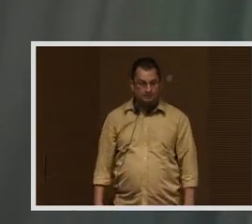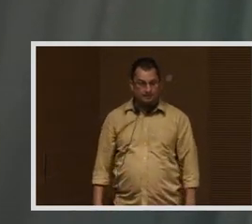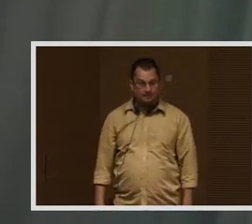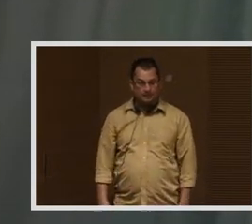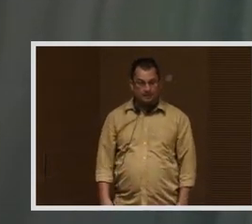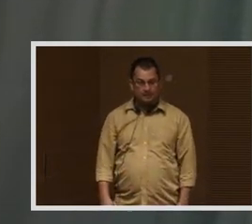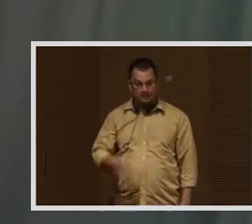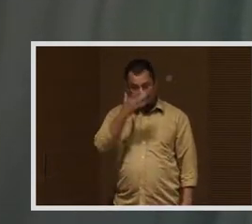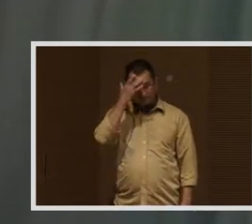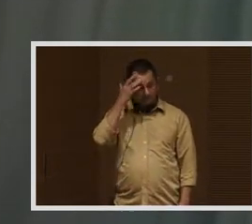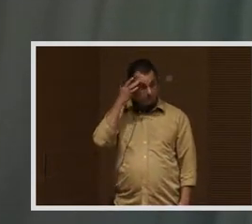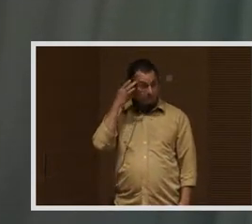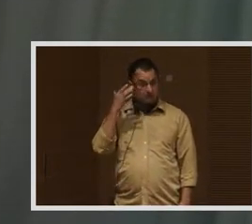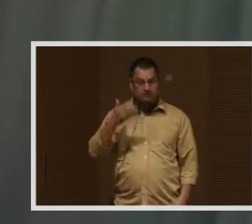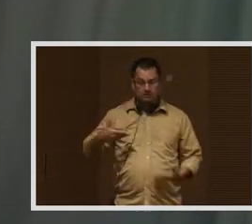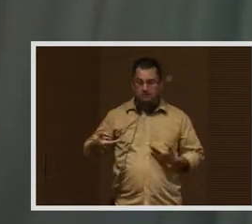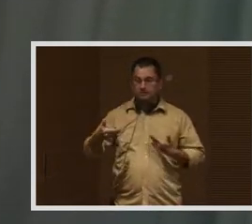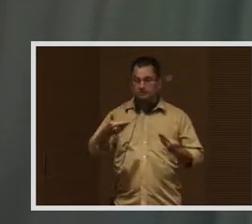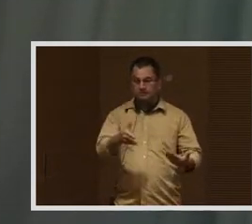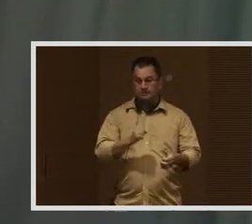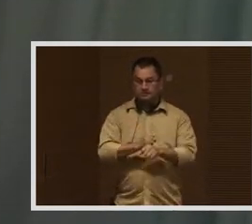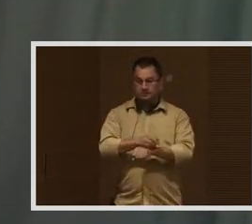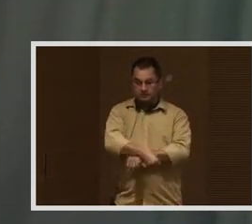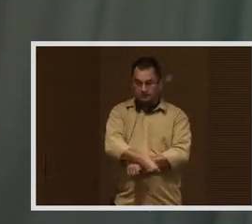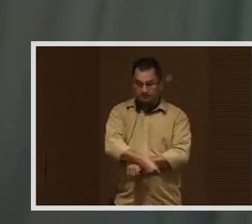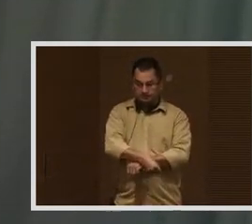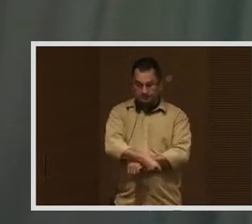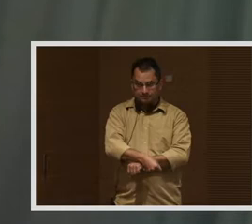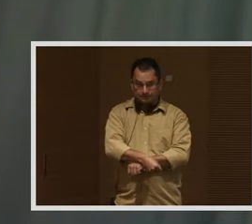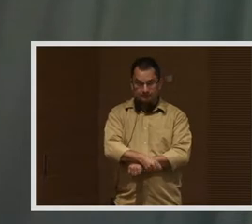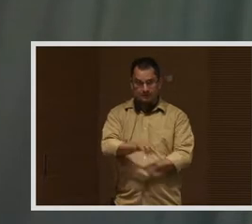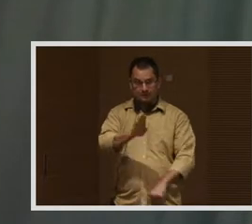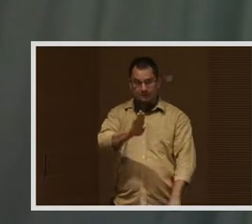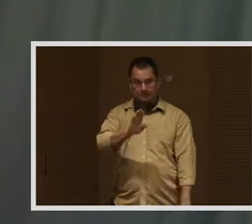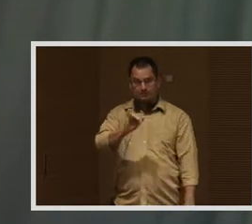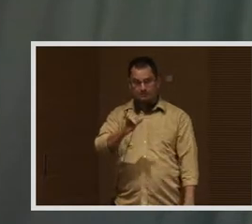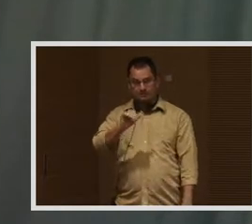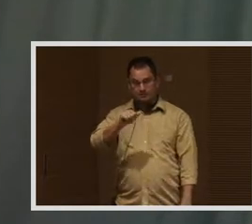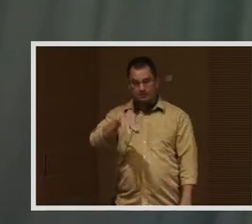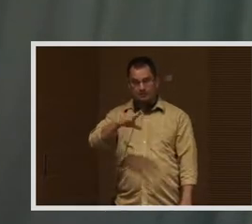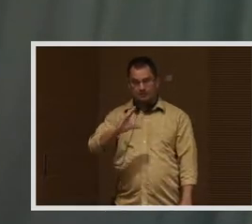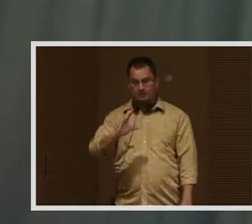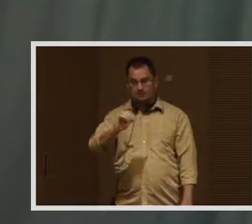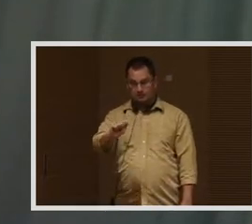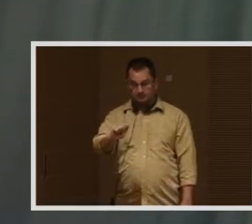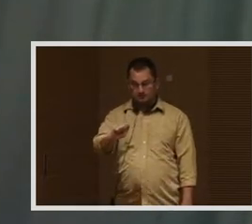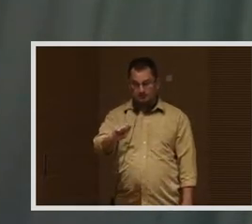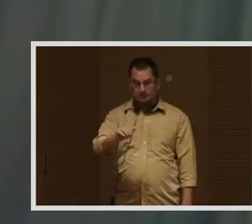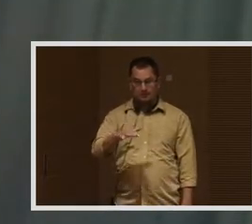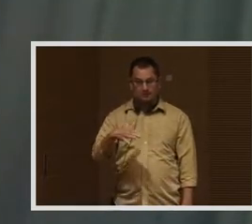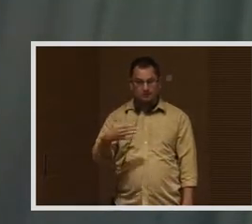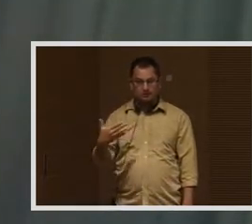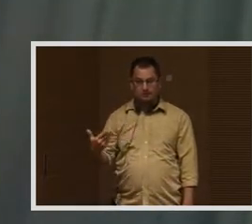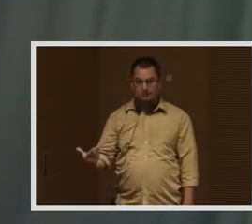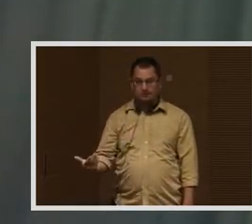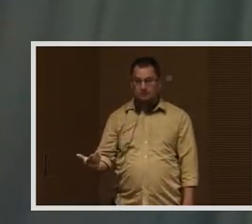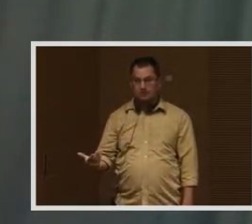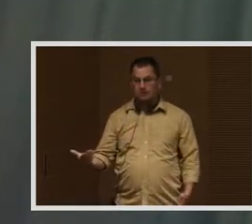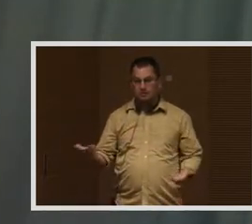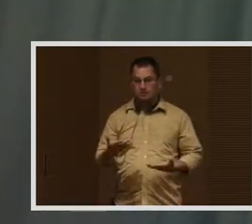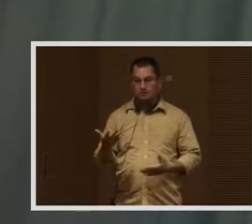que vocês convidaram para este seminário, a Bianca, que vocês convidaram, Paulo, não está mais